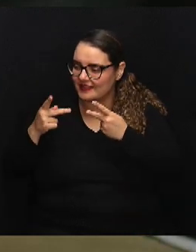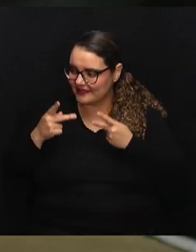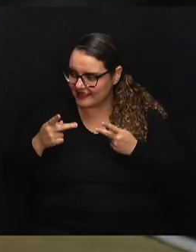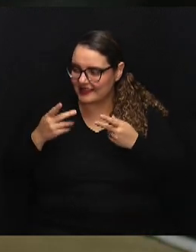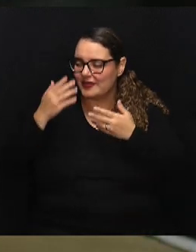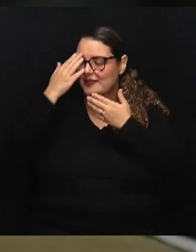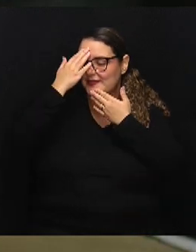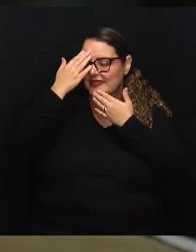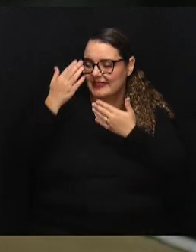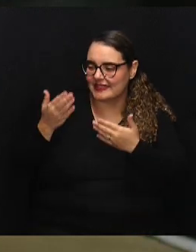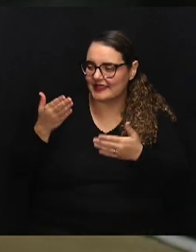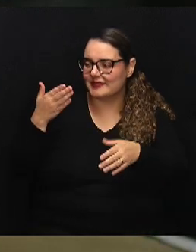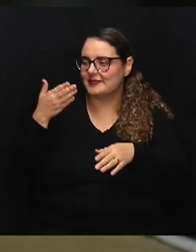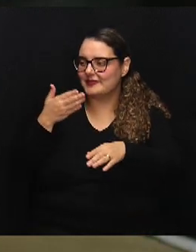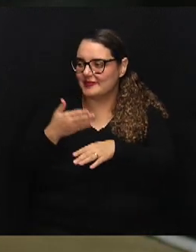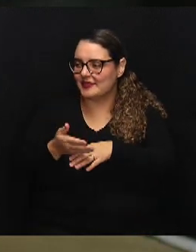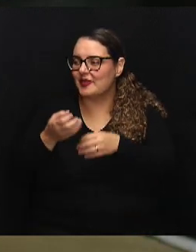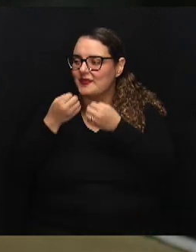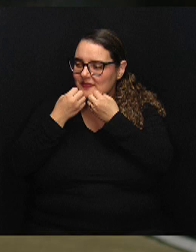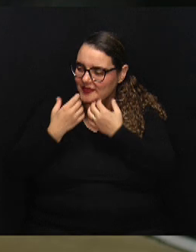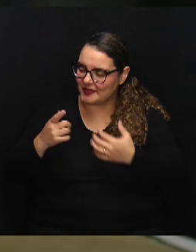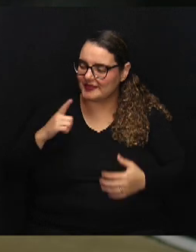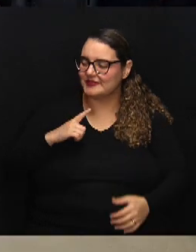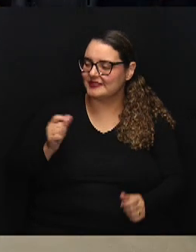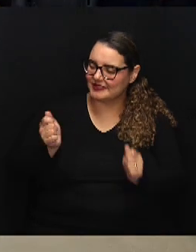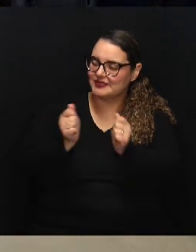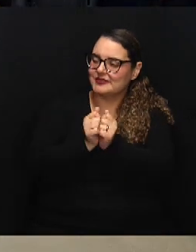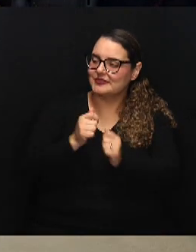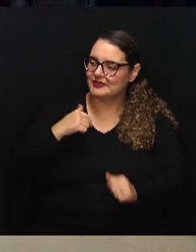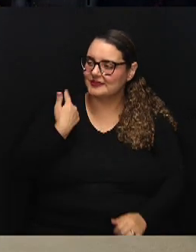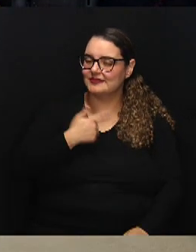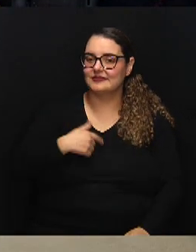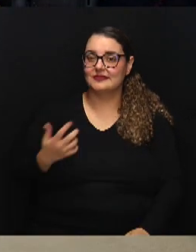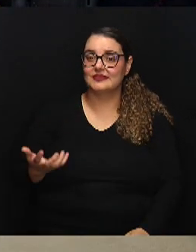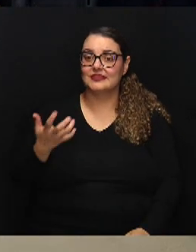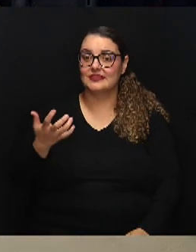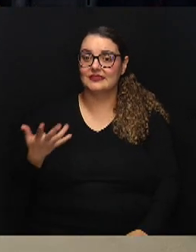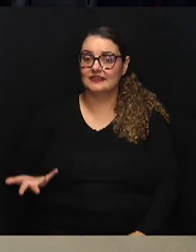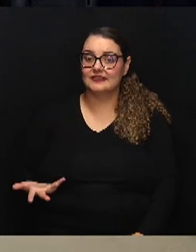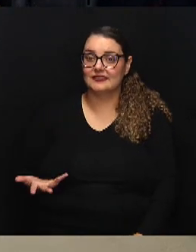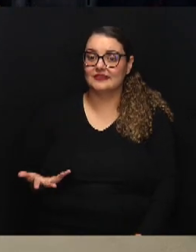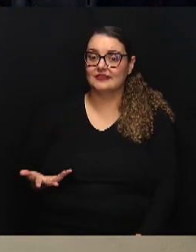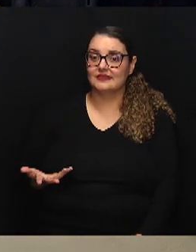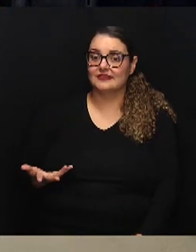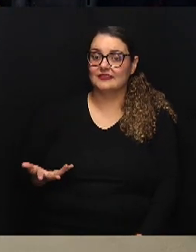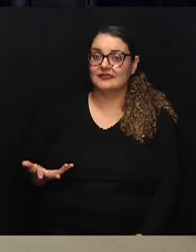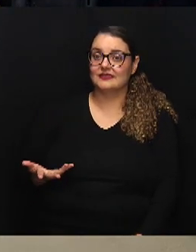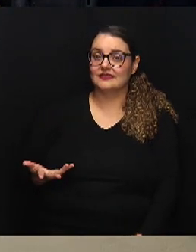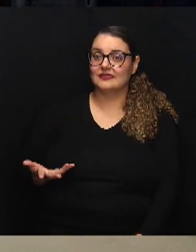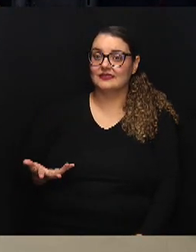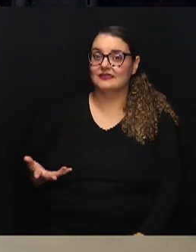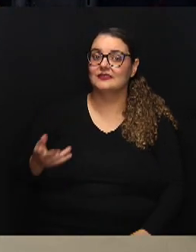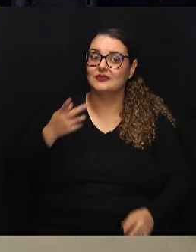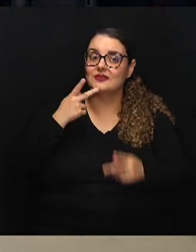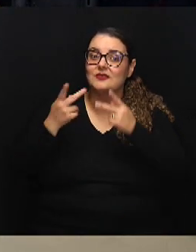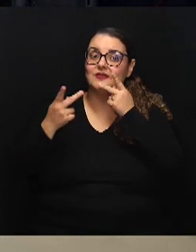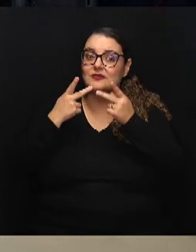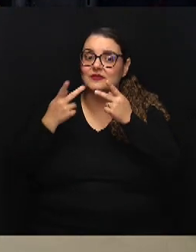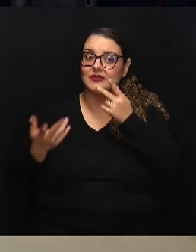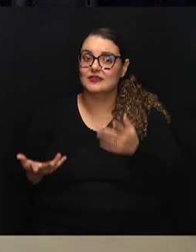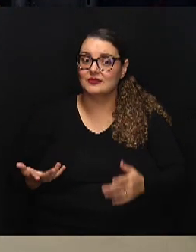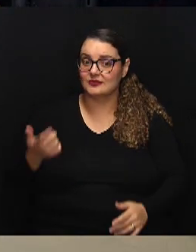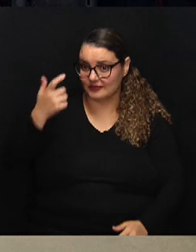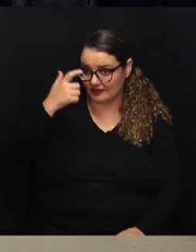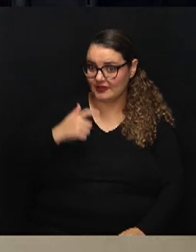obrigada pela sua participação, muito bom ter você aqui com a gente, e gostaria que você falasse um pouquinho sobre você